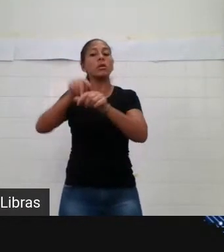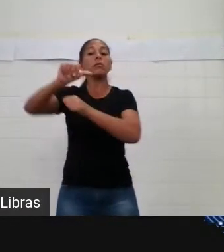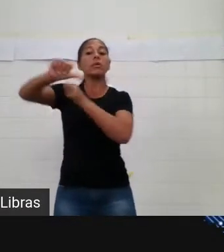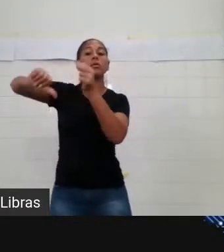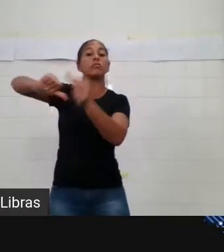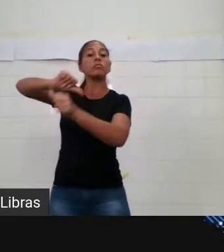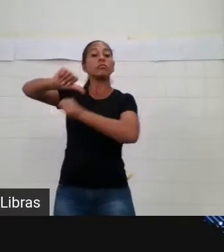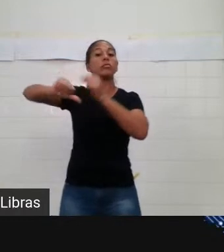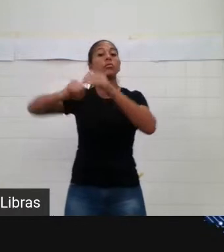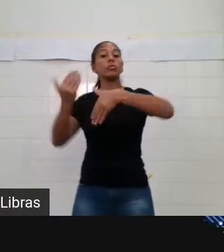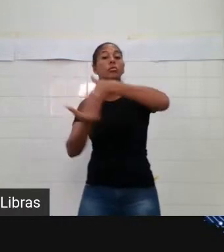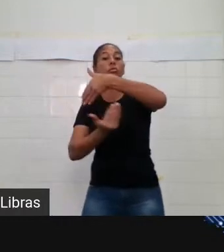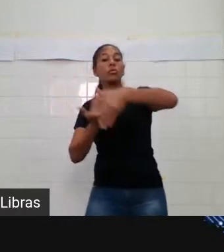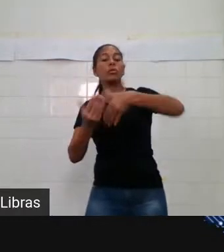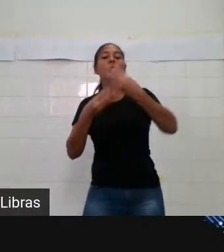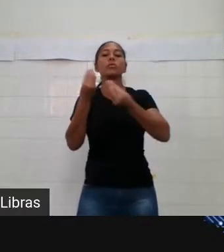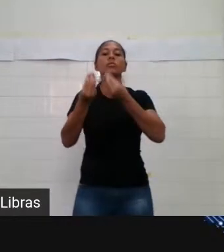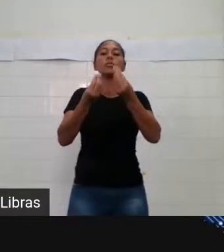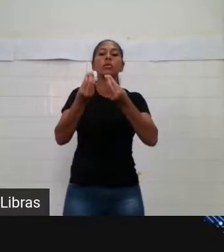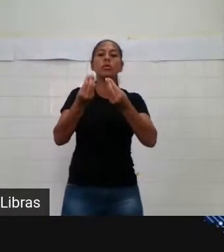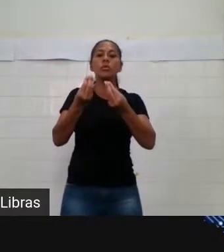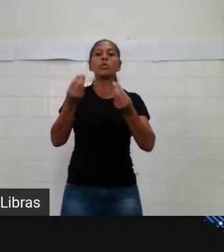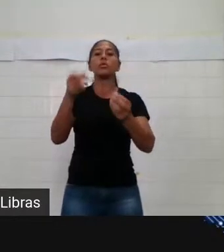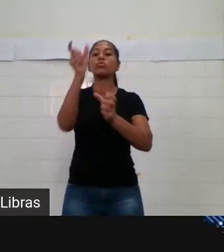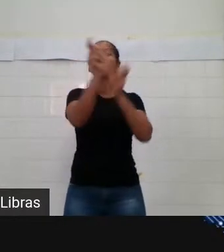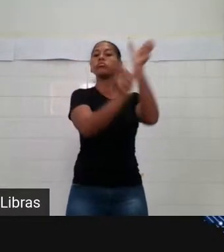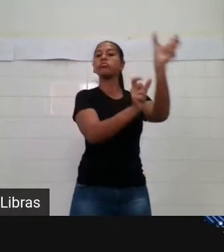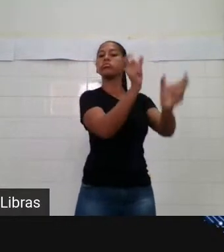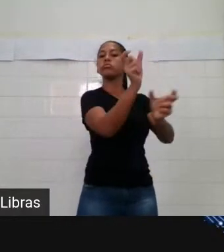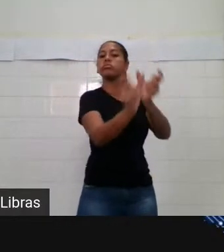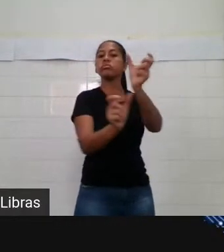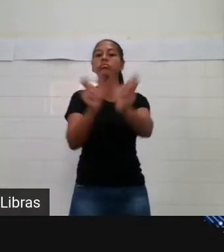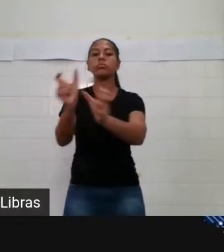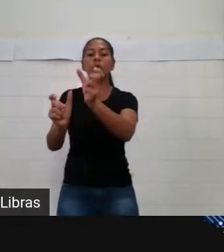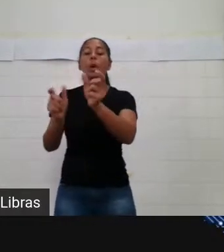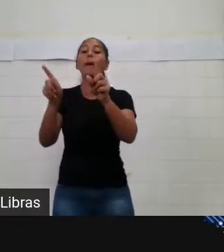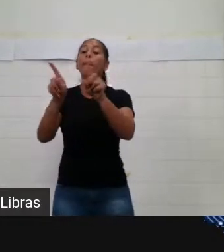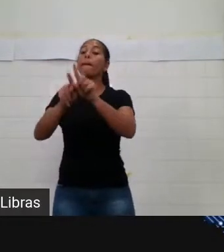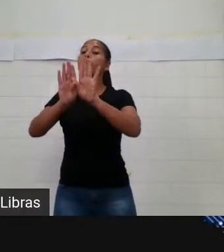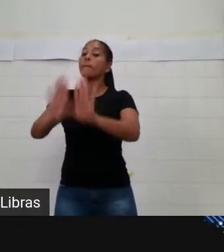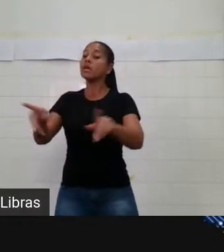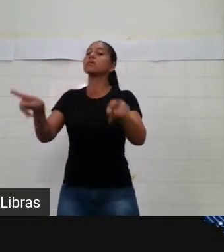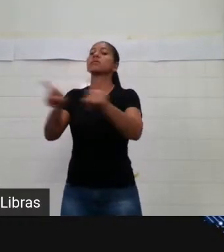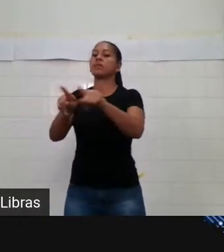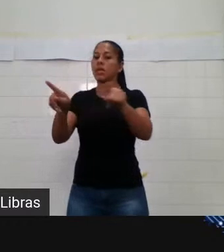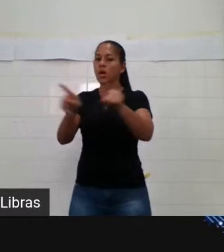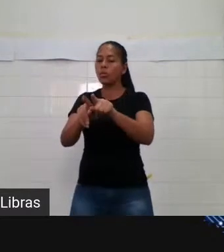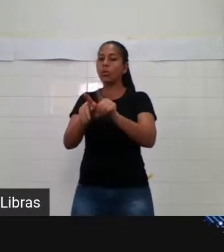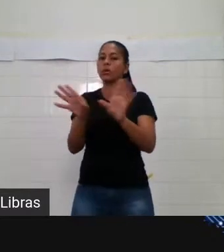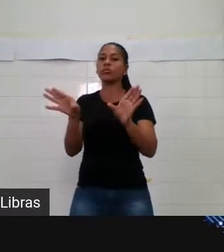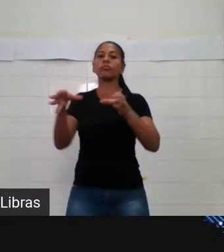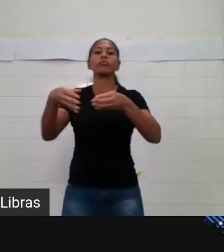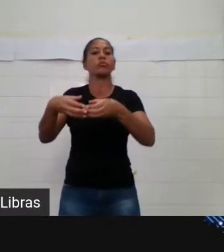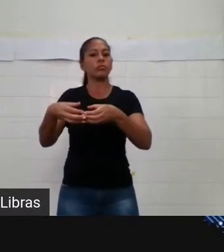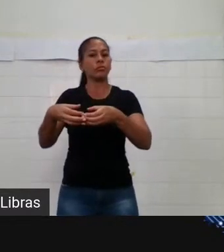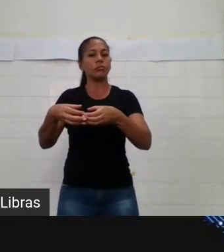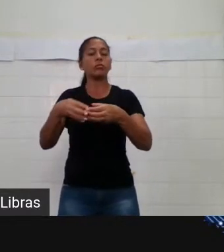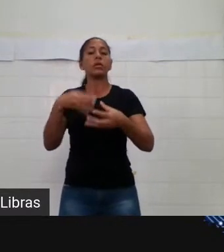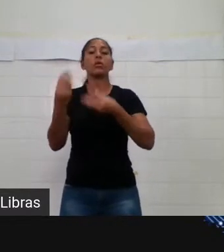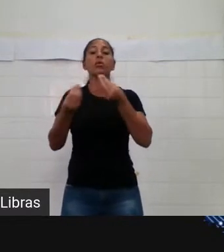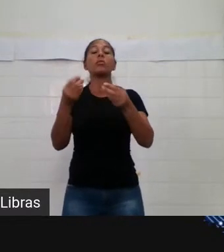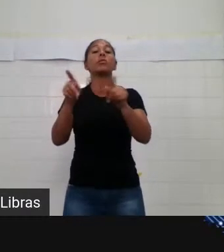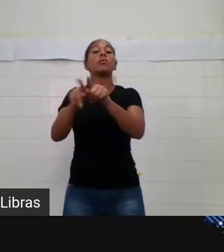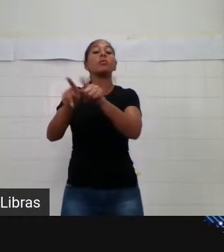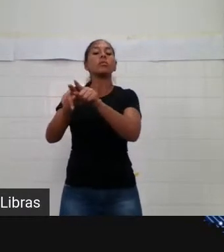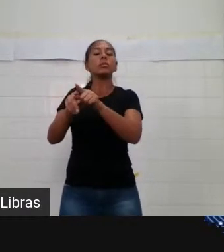personagem num plano individual, mas que também é coletivo. Então, a trajetória de Ponciá Vicêncio, que